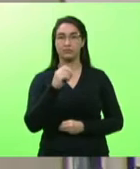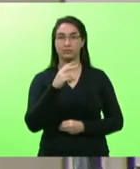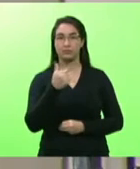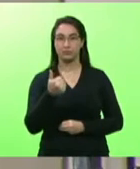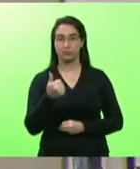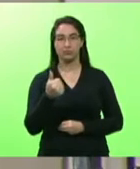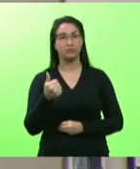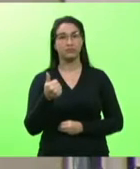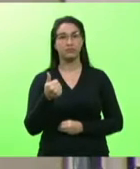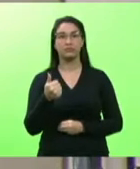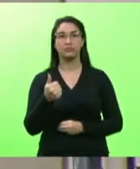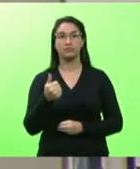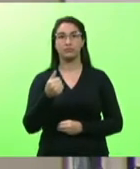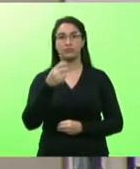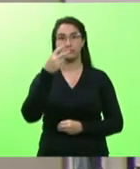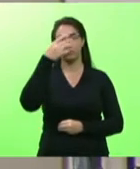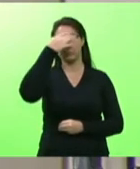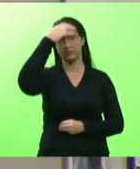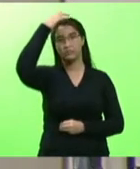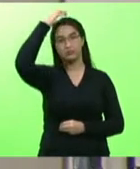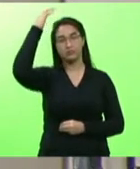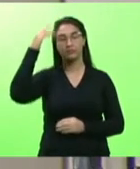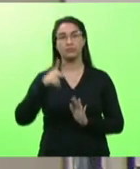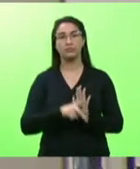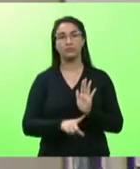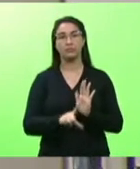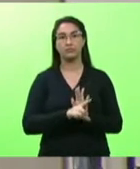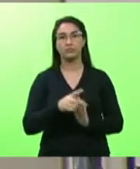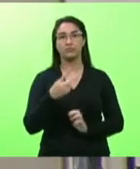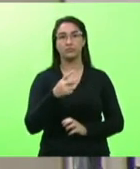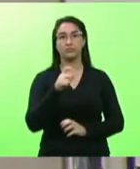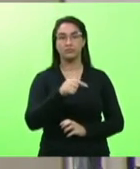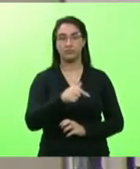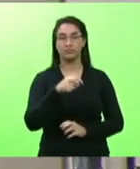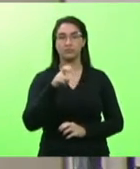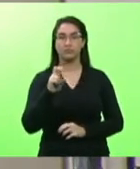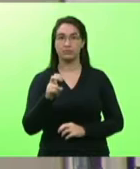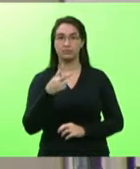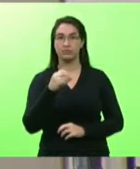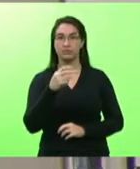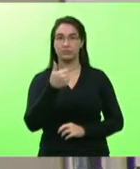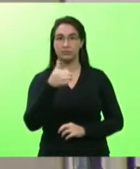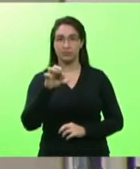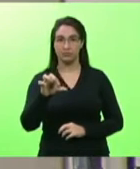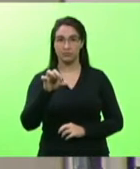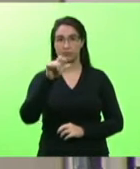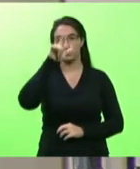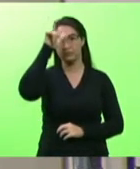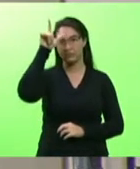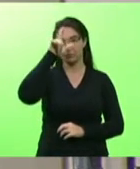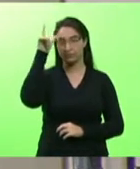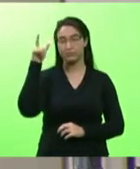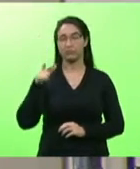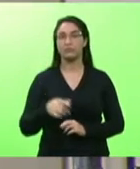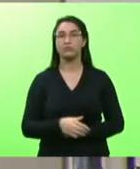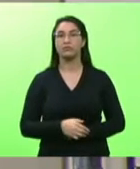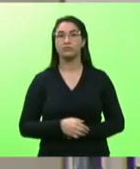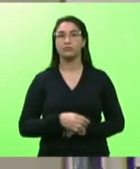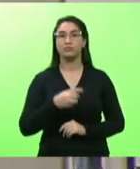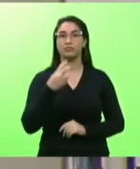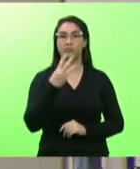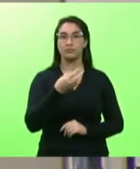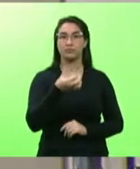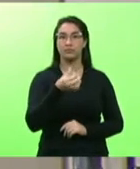do deputado Coronel Mocellin projeto de lei 275. 4 2019 autoria Deputado Sargento Lima projeto de lei